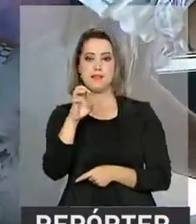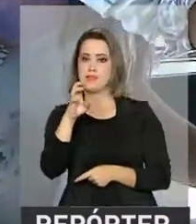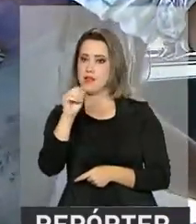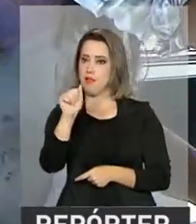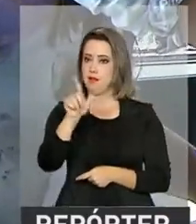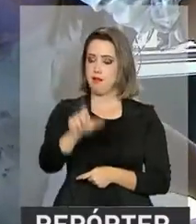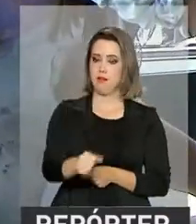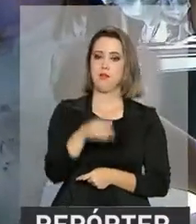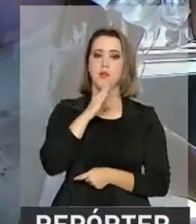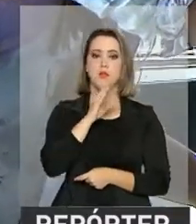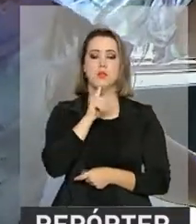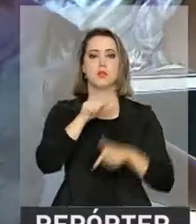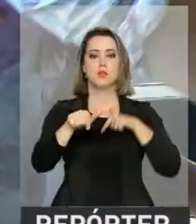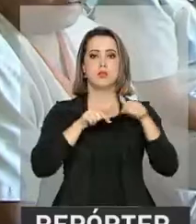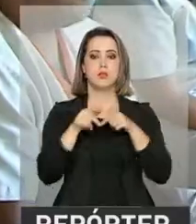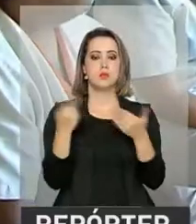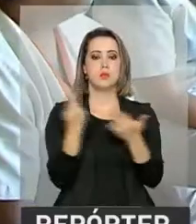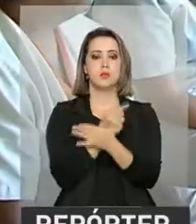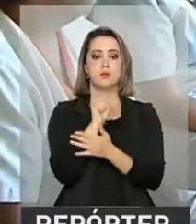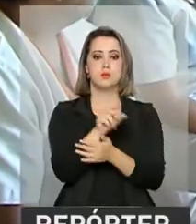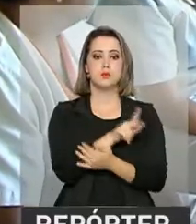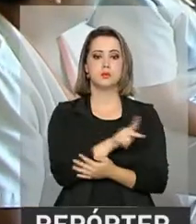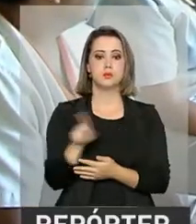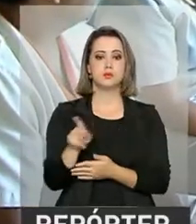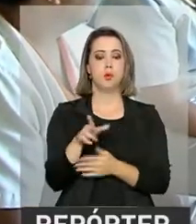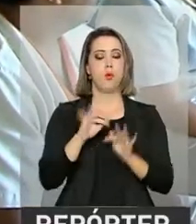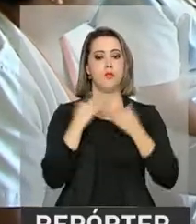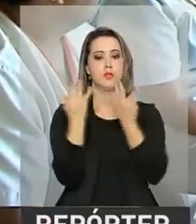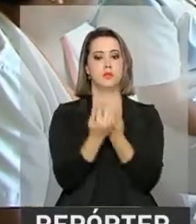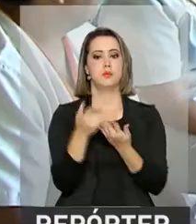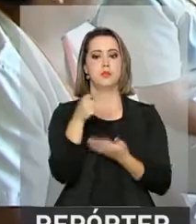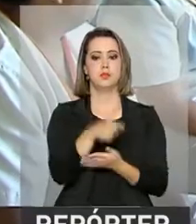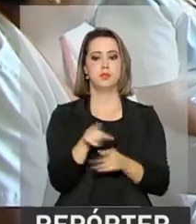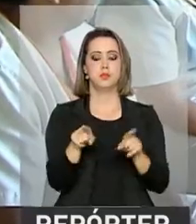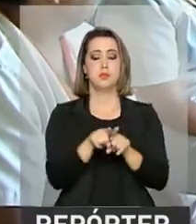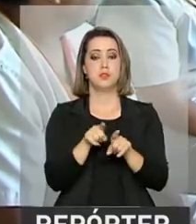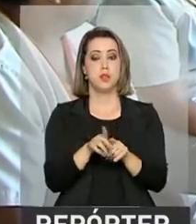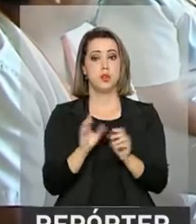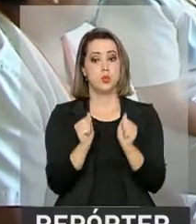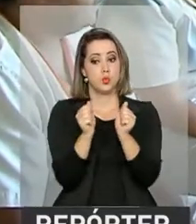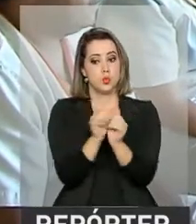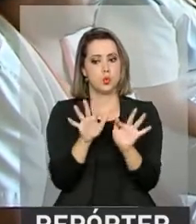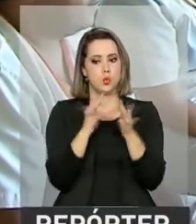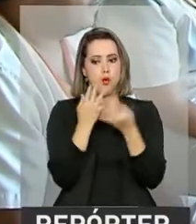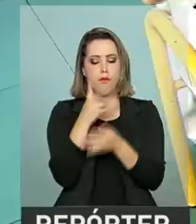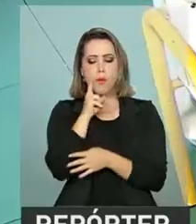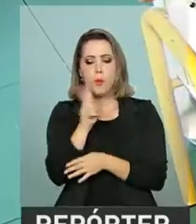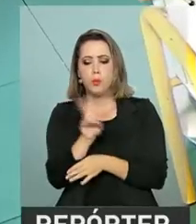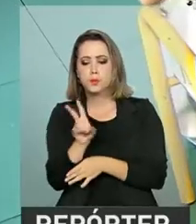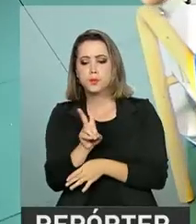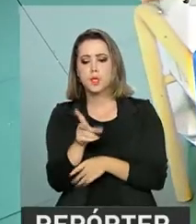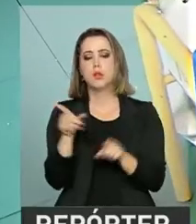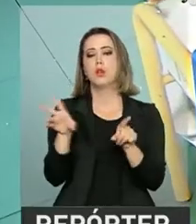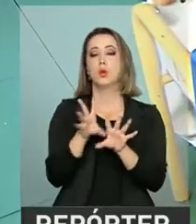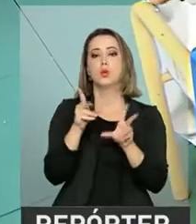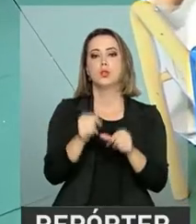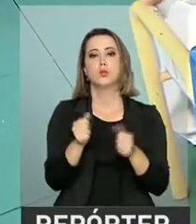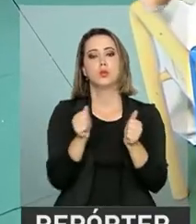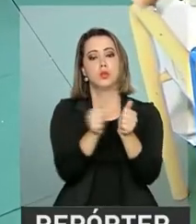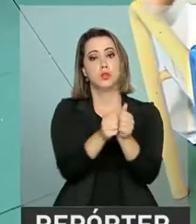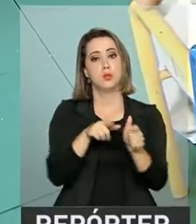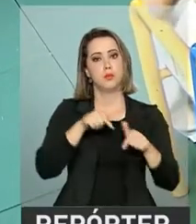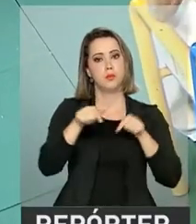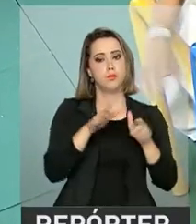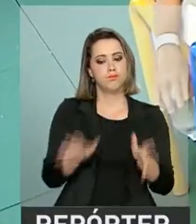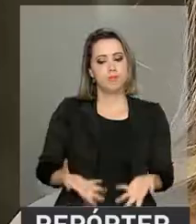com a família dos pacientes na rede sarah as crianças são acompanhadas pelos familiares o tempo todo que também participam do processo